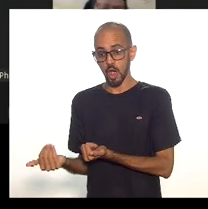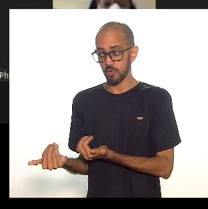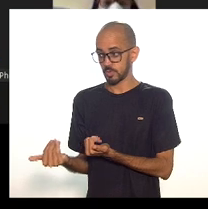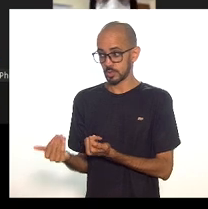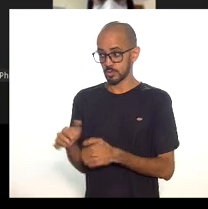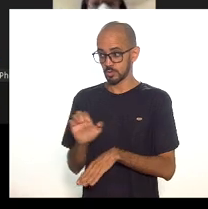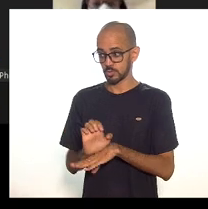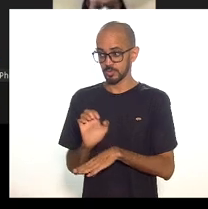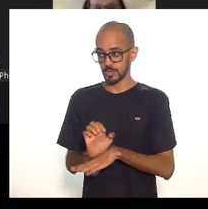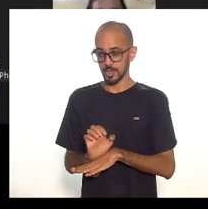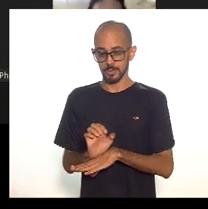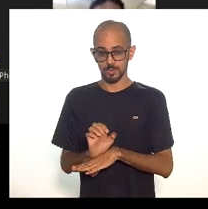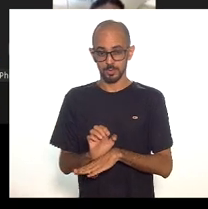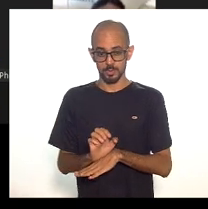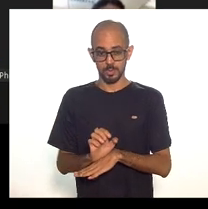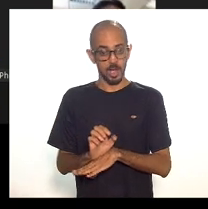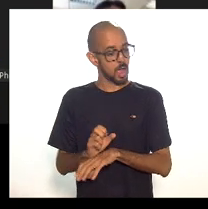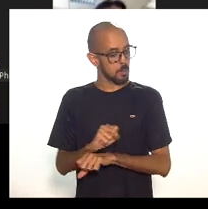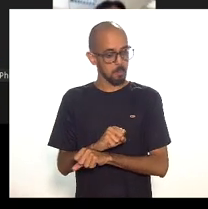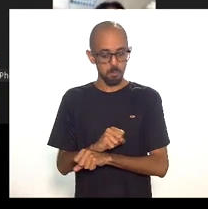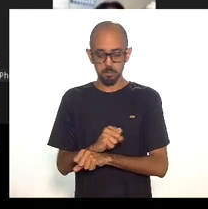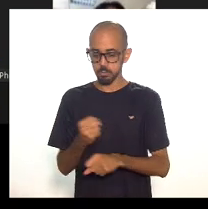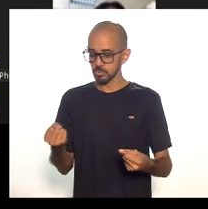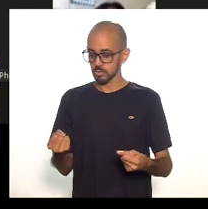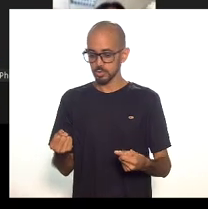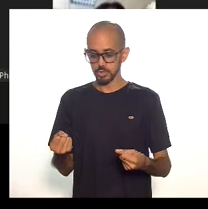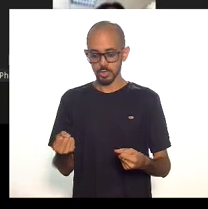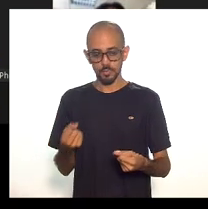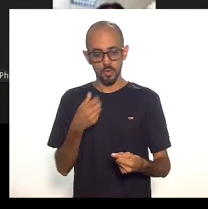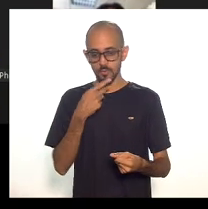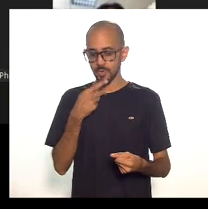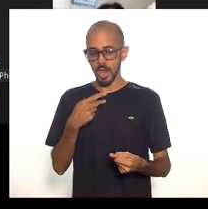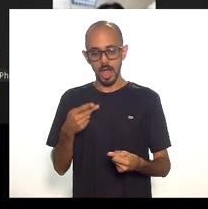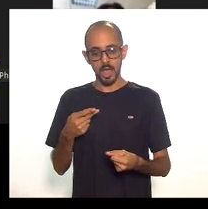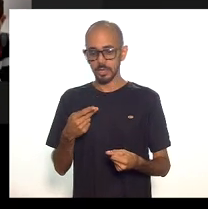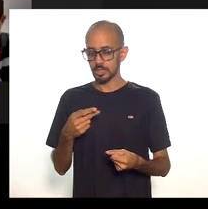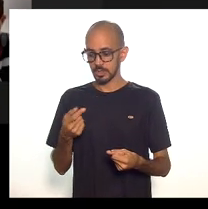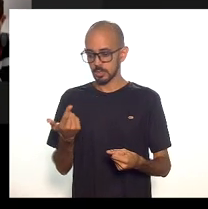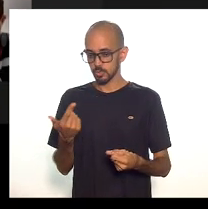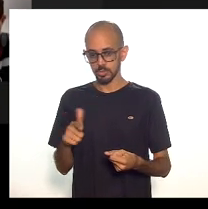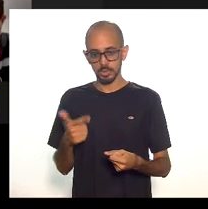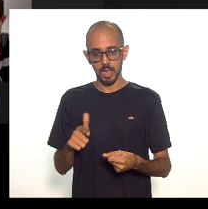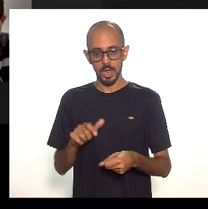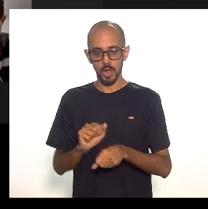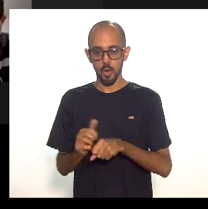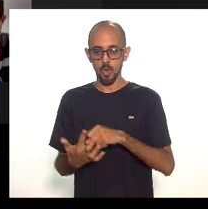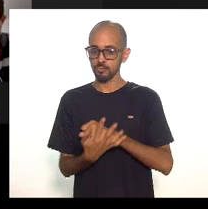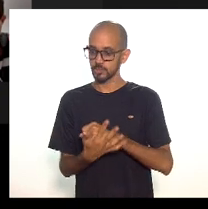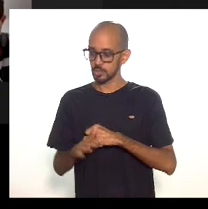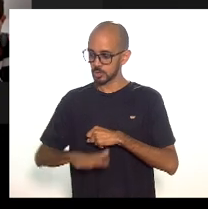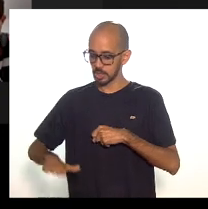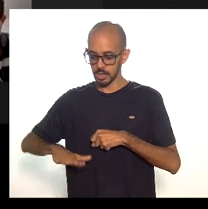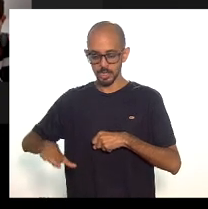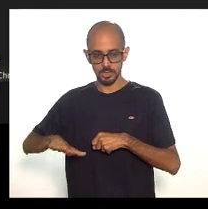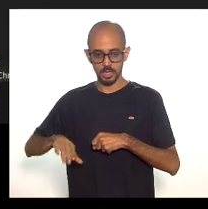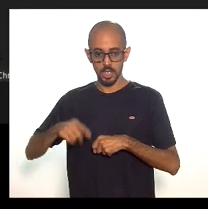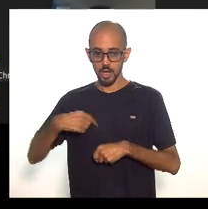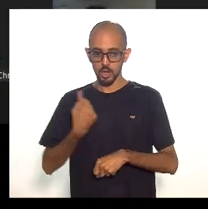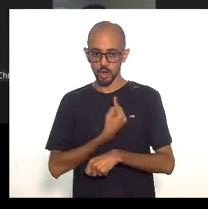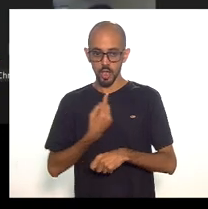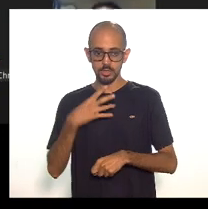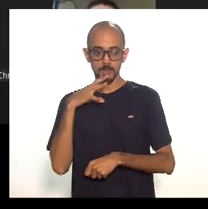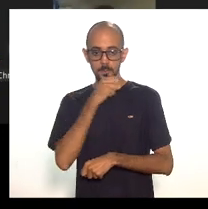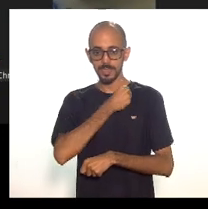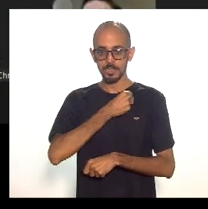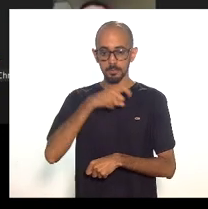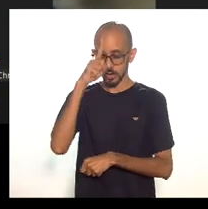de dizer que o Covid não atinge crianças. Nós vemos nos hospitais infantis